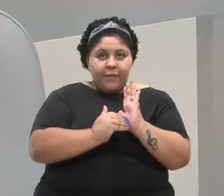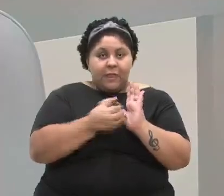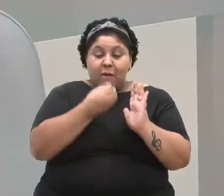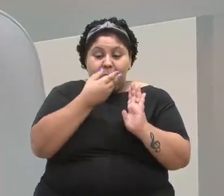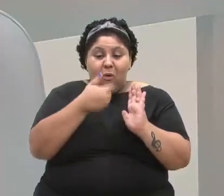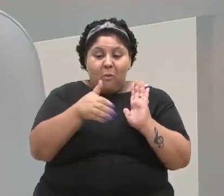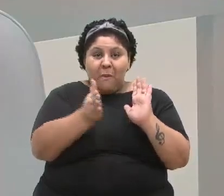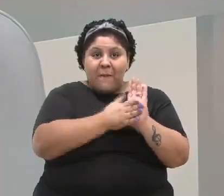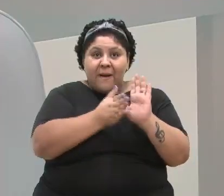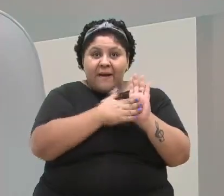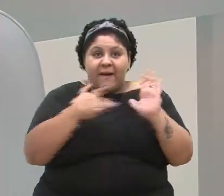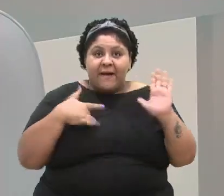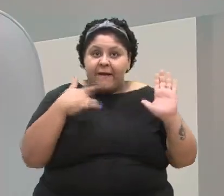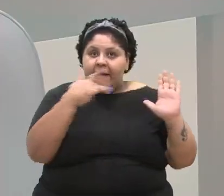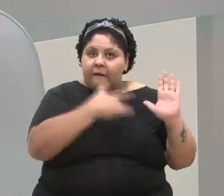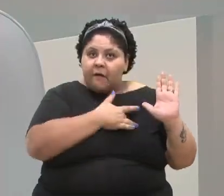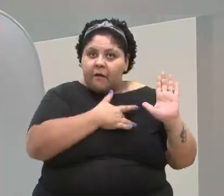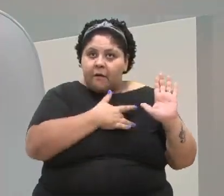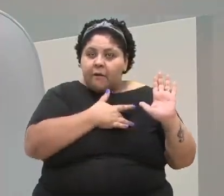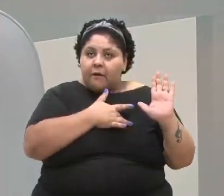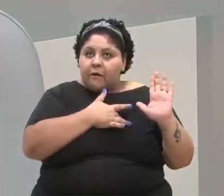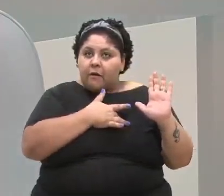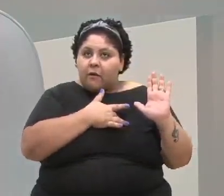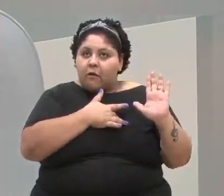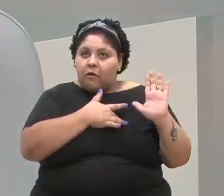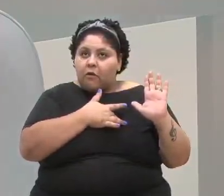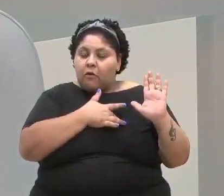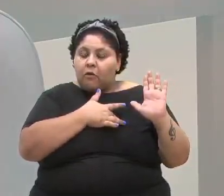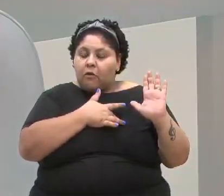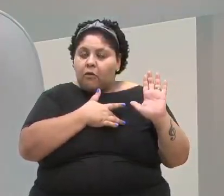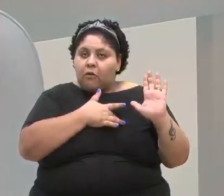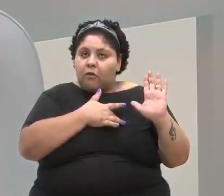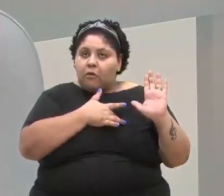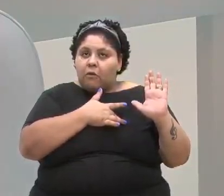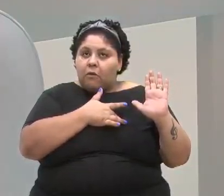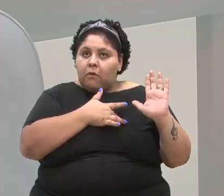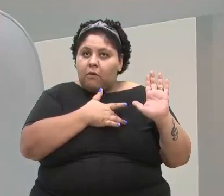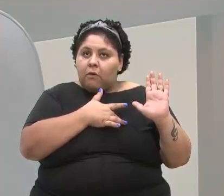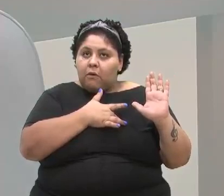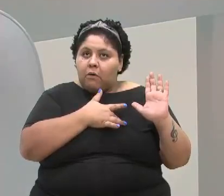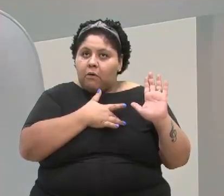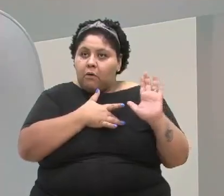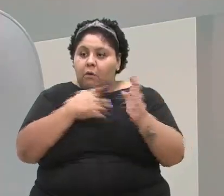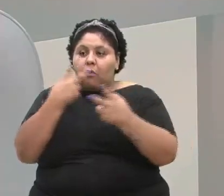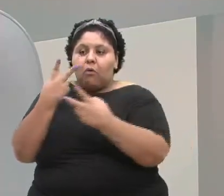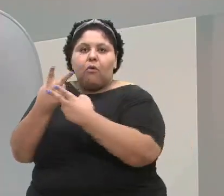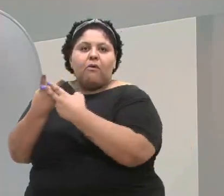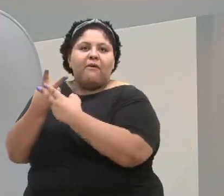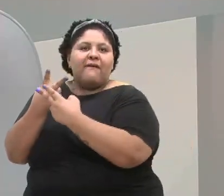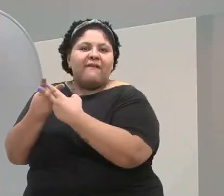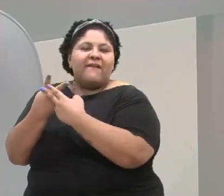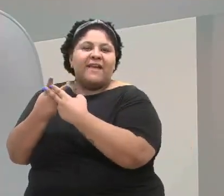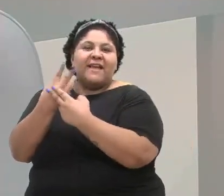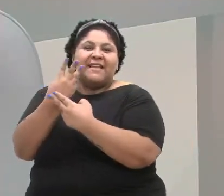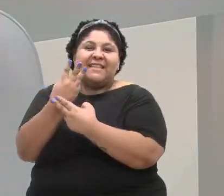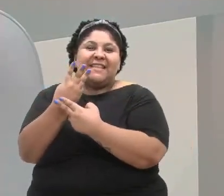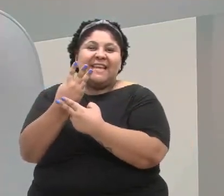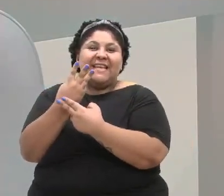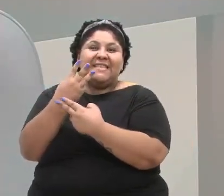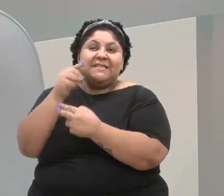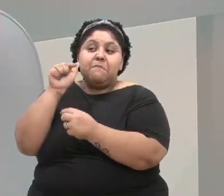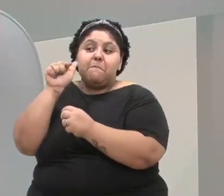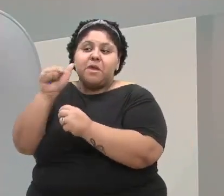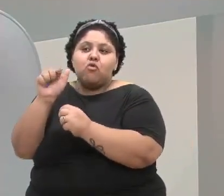saúde. Enquanto que um penitenciário custa em torno de R$3.500 para um